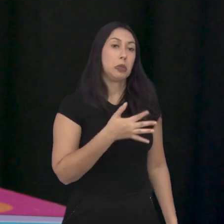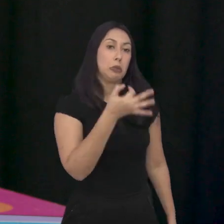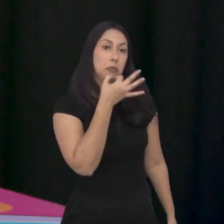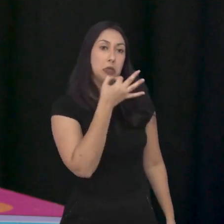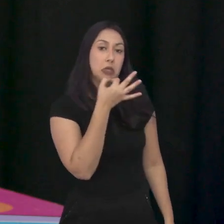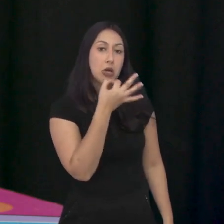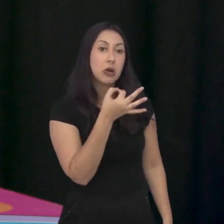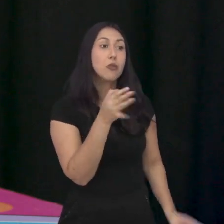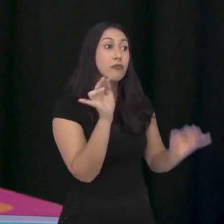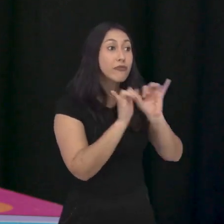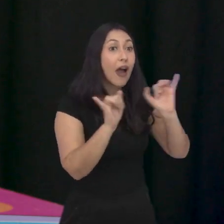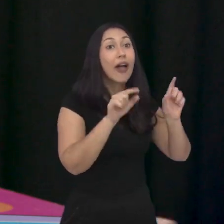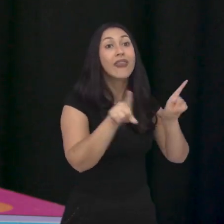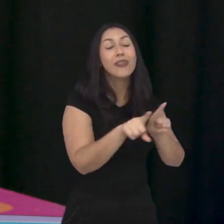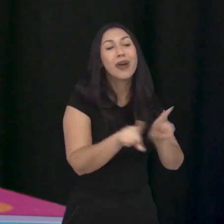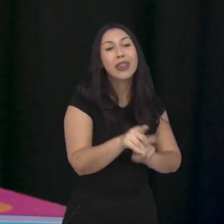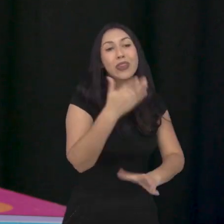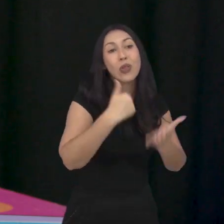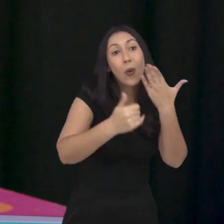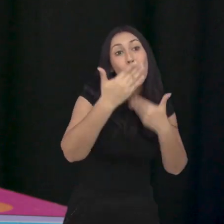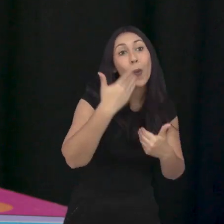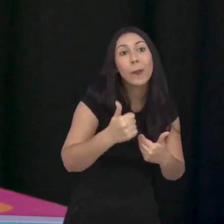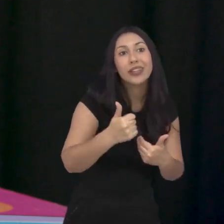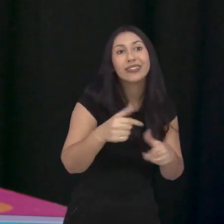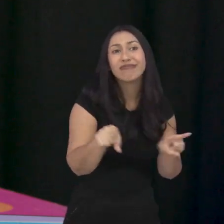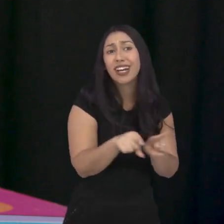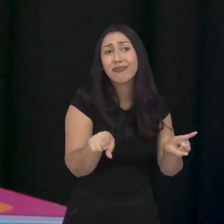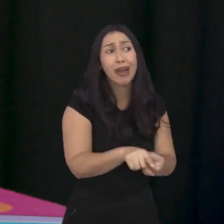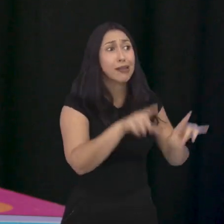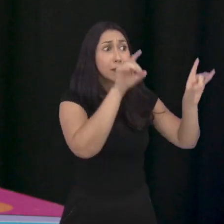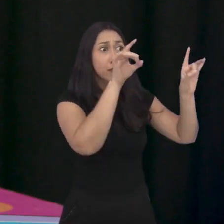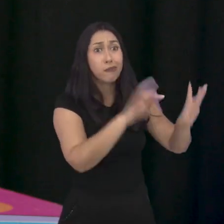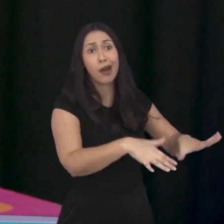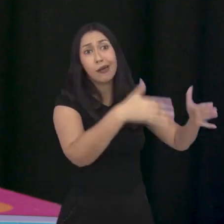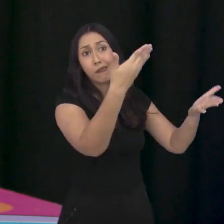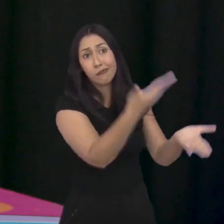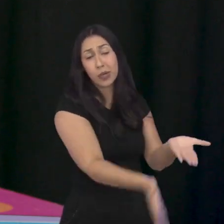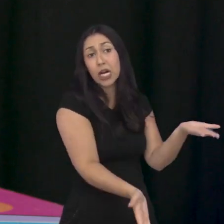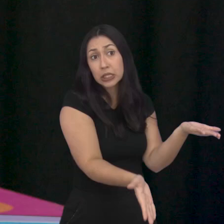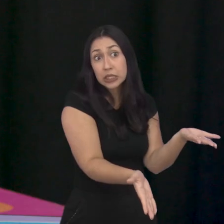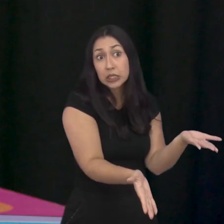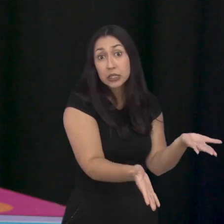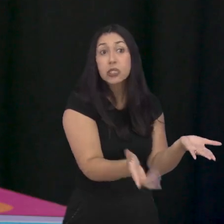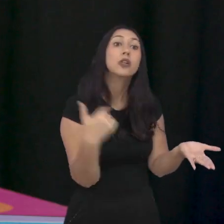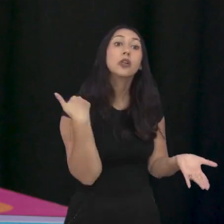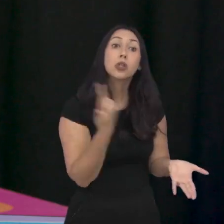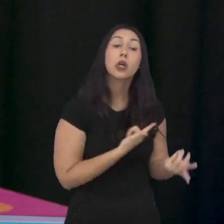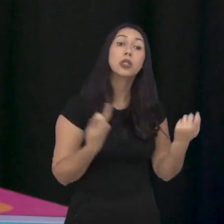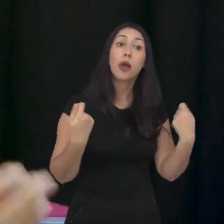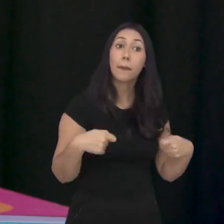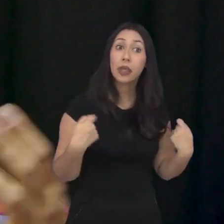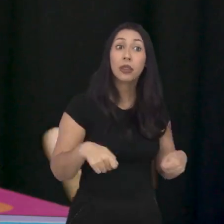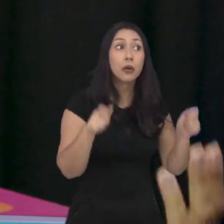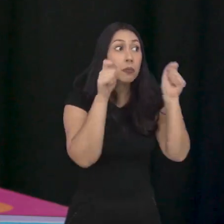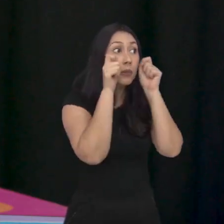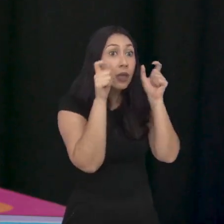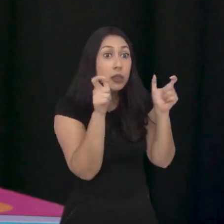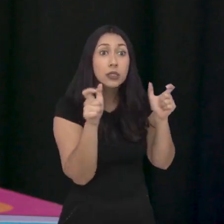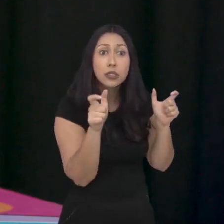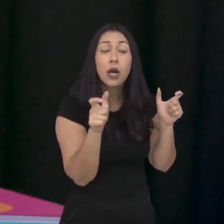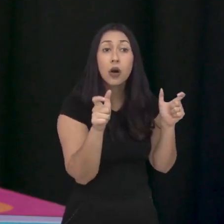E da minha parte eu falo muito sobre o alimento é muito desperdiçado, então a gente sempre fica